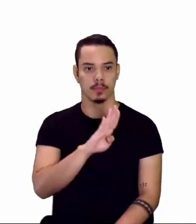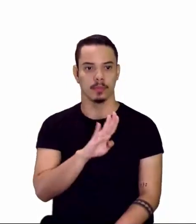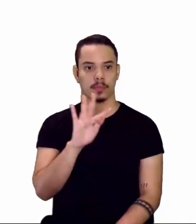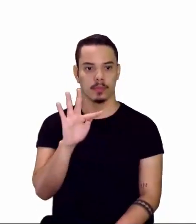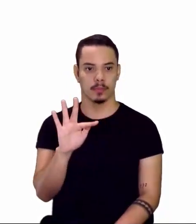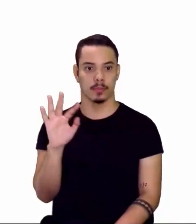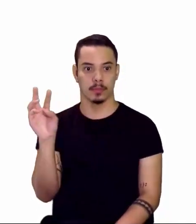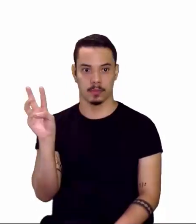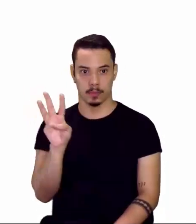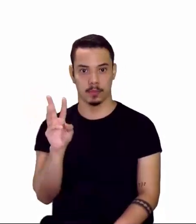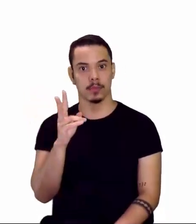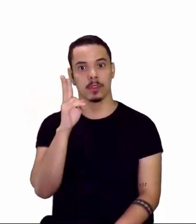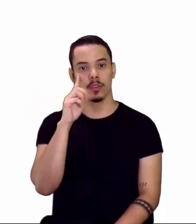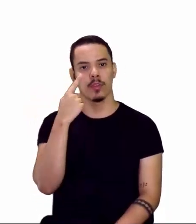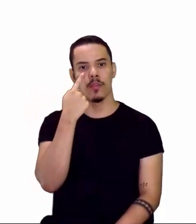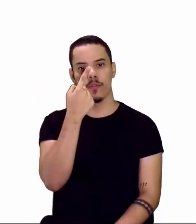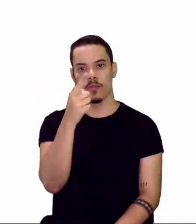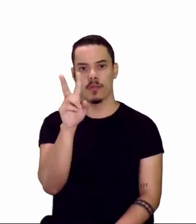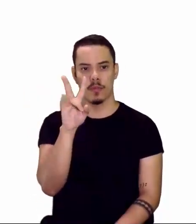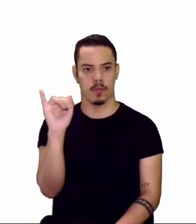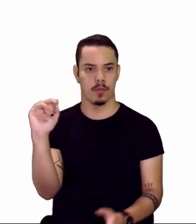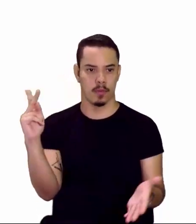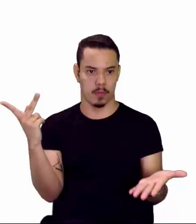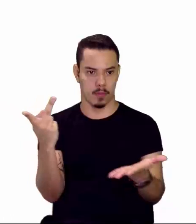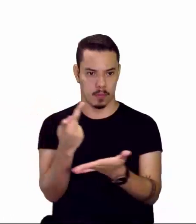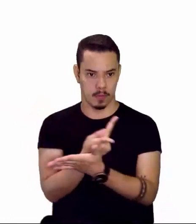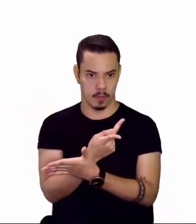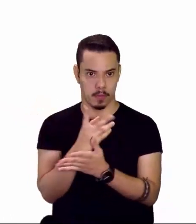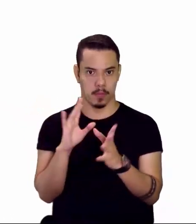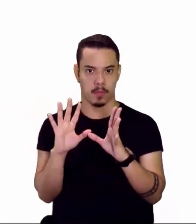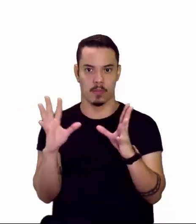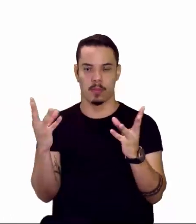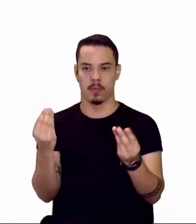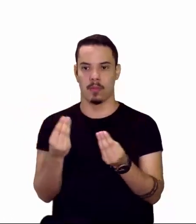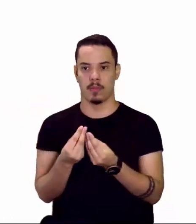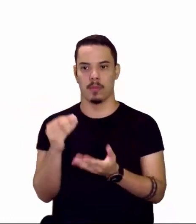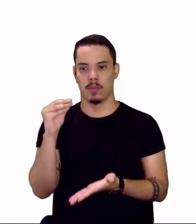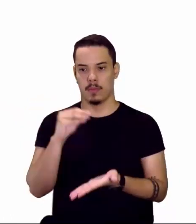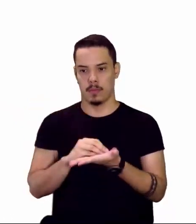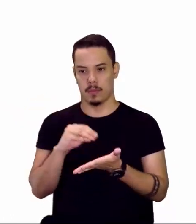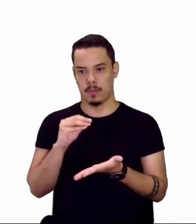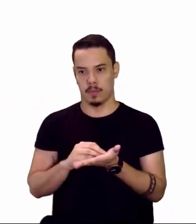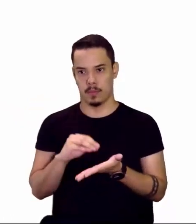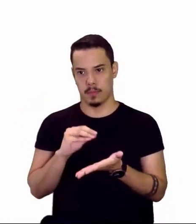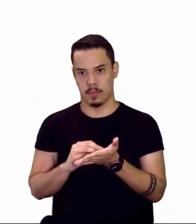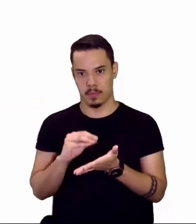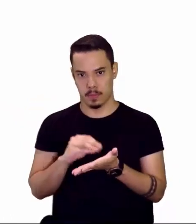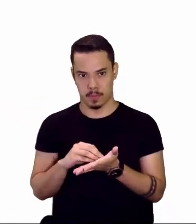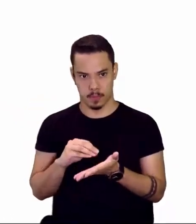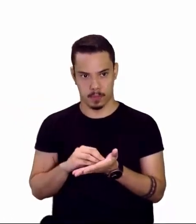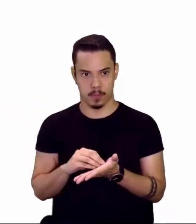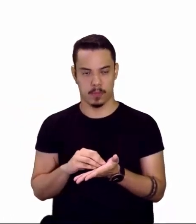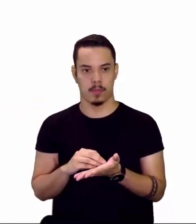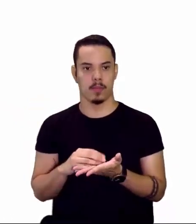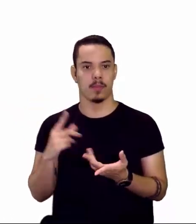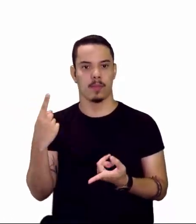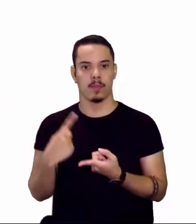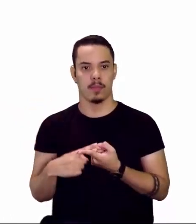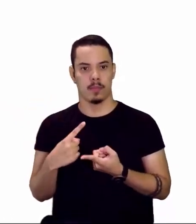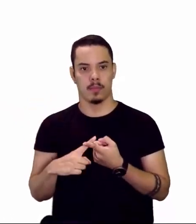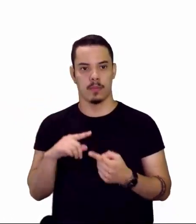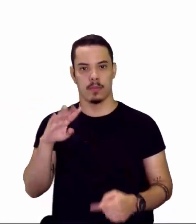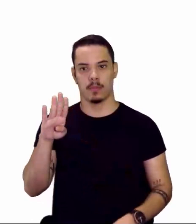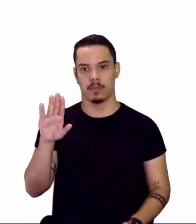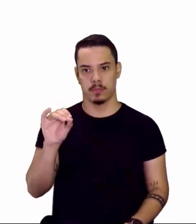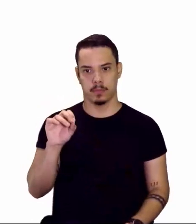viu que ele vai ficar com o quê? Moléculas deficiência de elétron B, porque o boro,